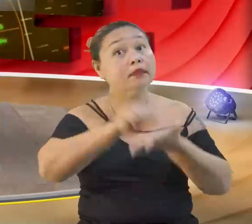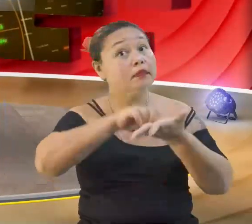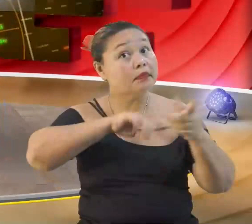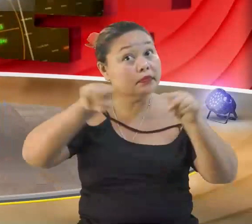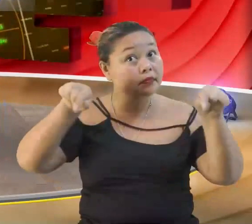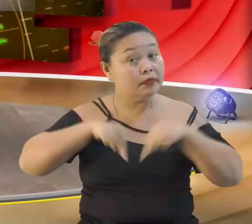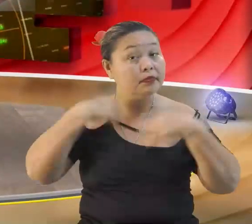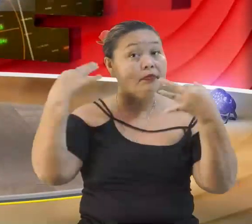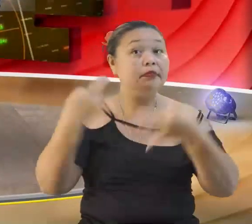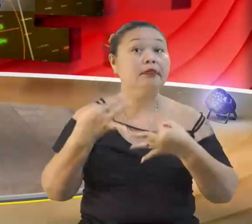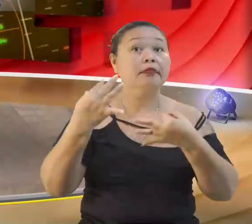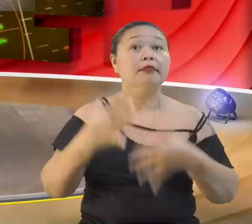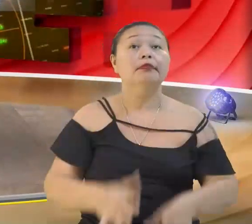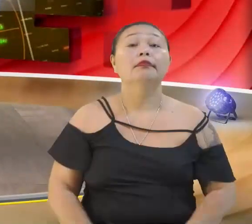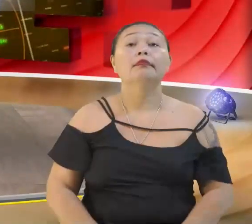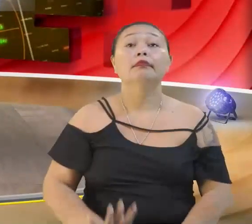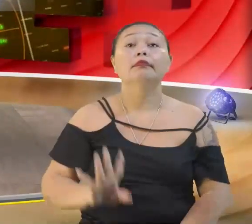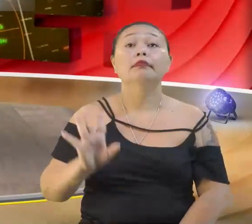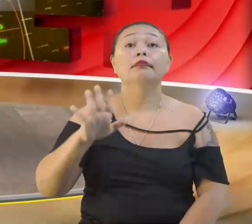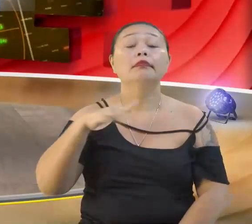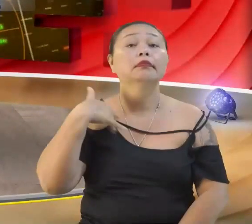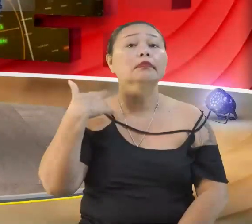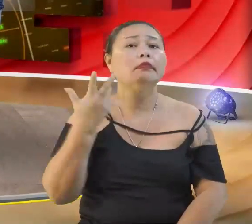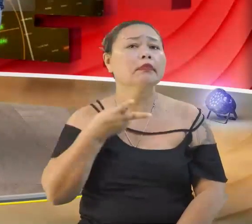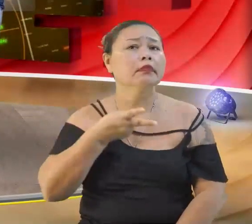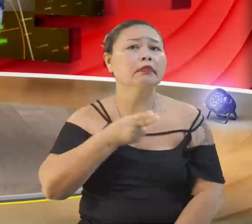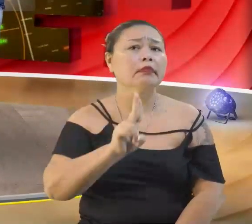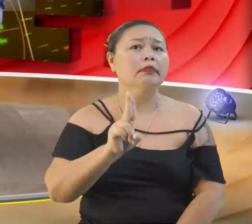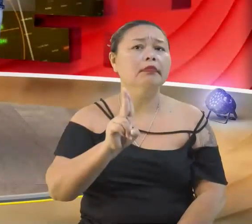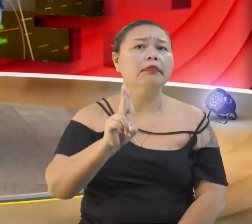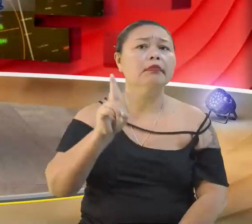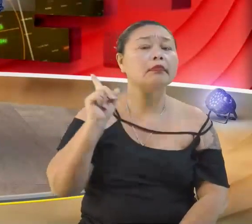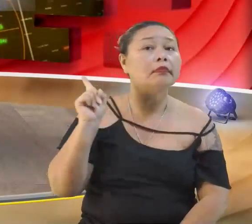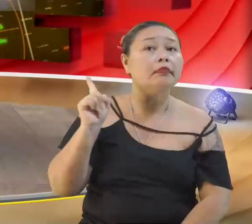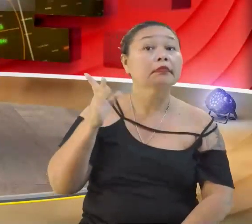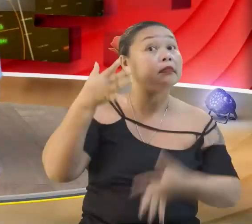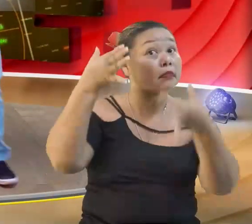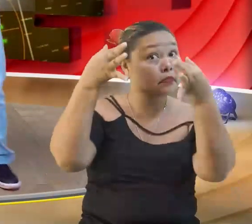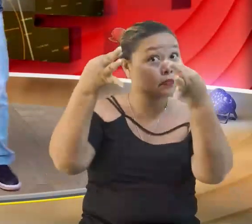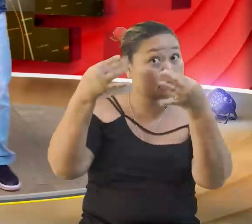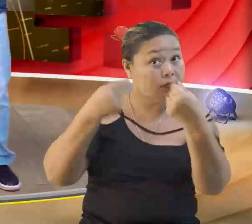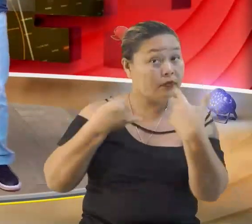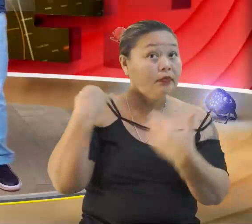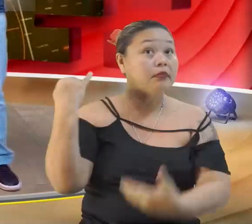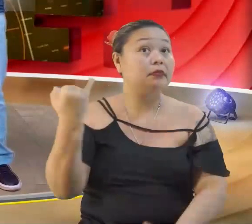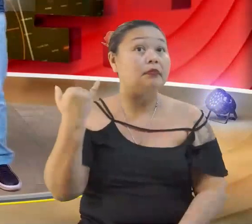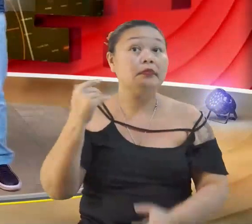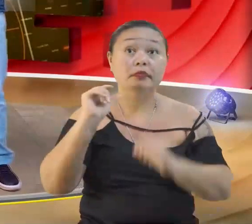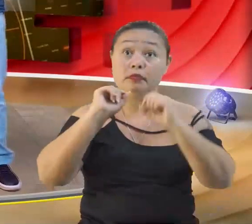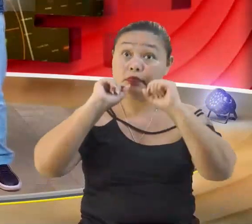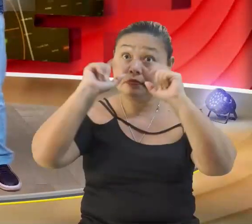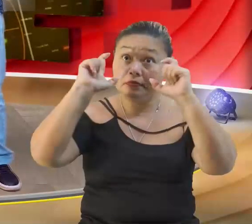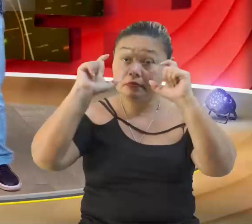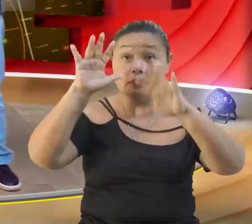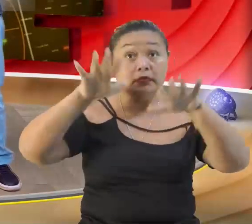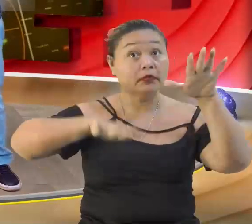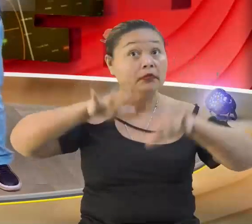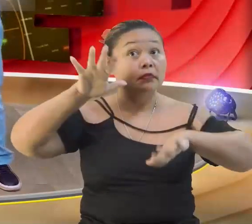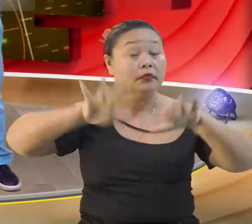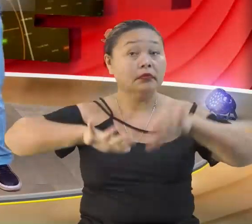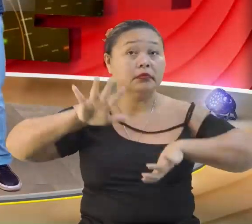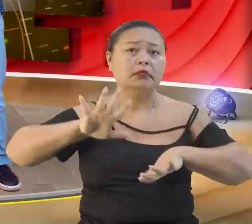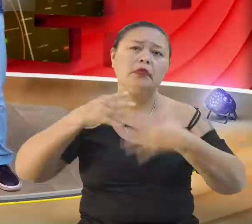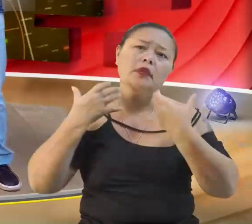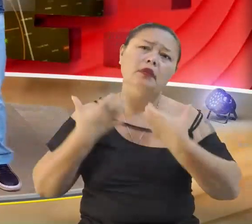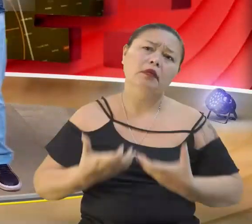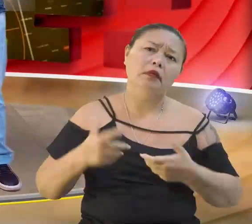certo? Certinho. Sem pressa, tá? E aí um detalhe importante. Atenção aos detalhes. Às vezes é chato